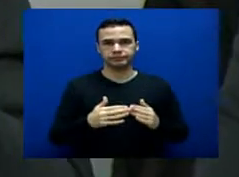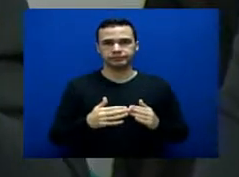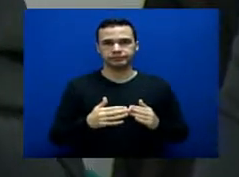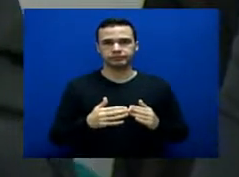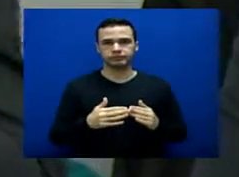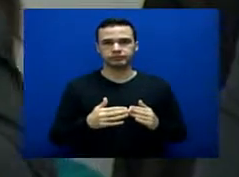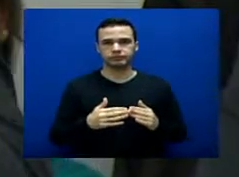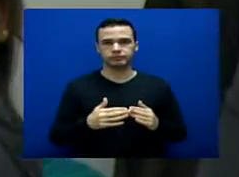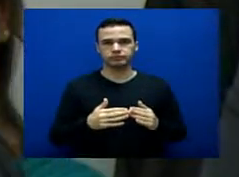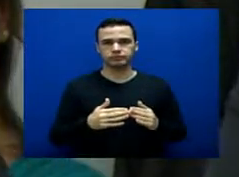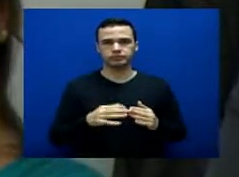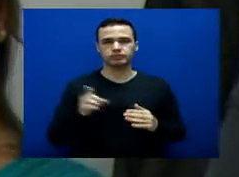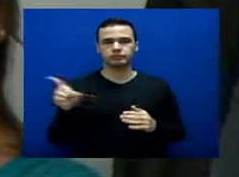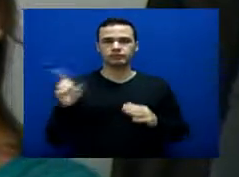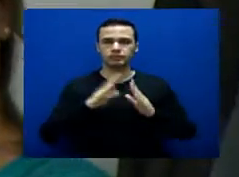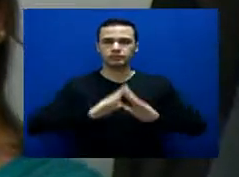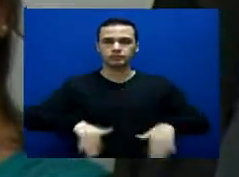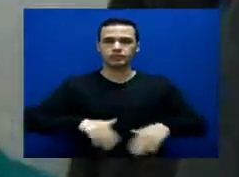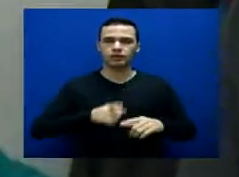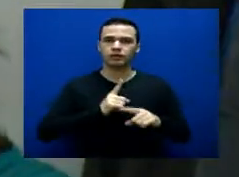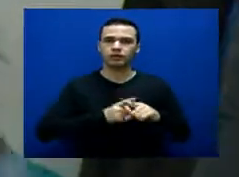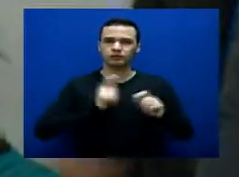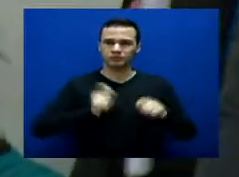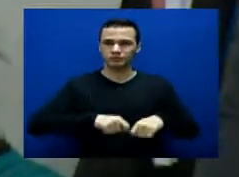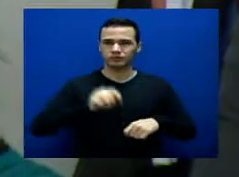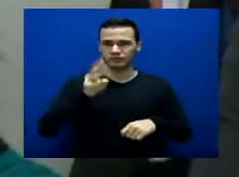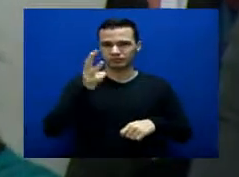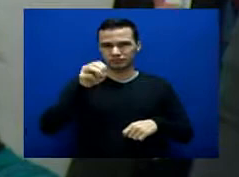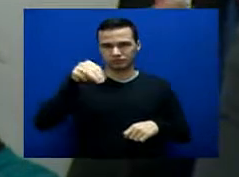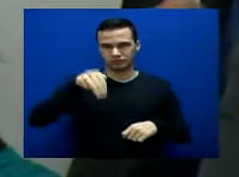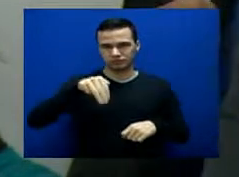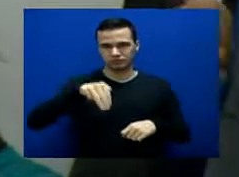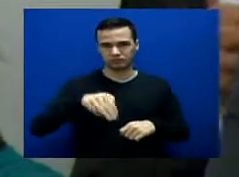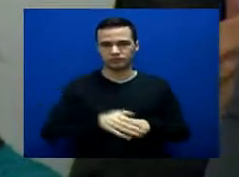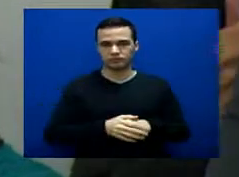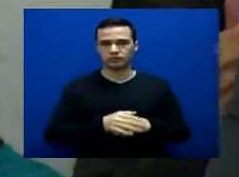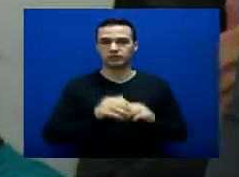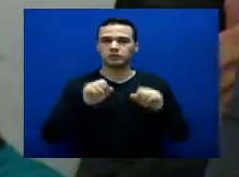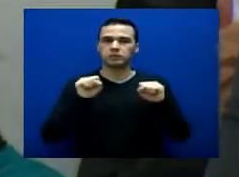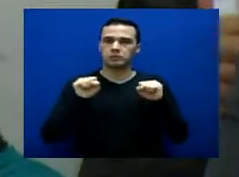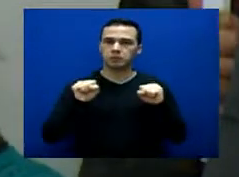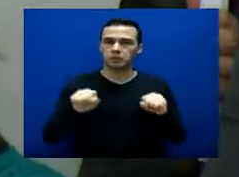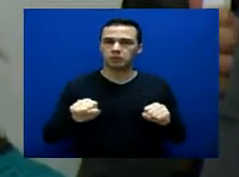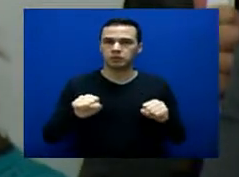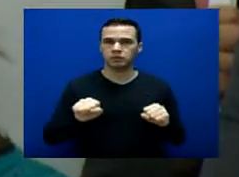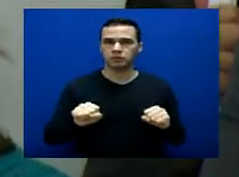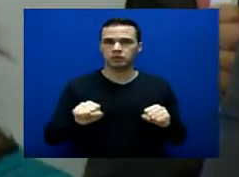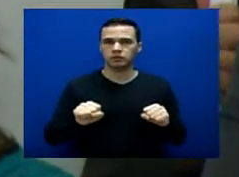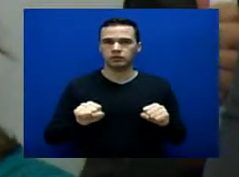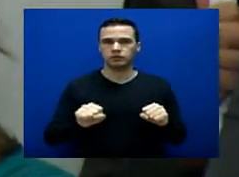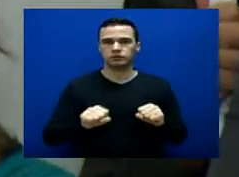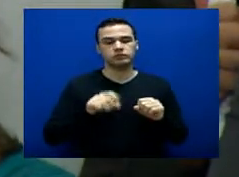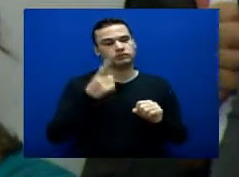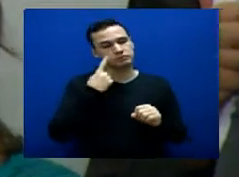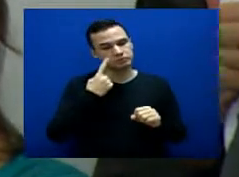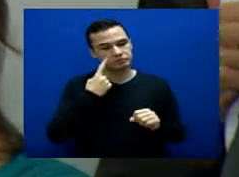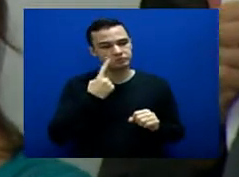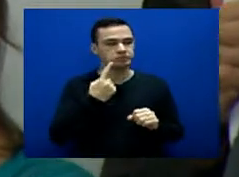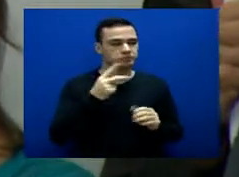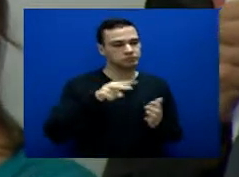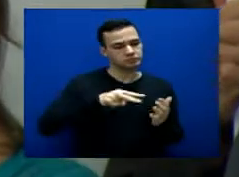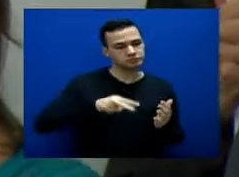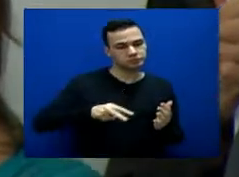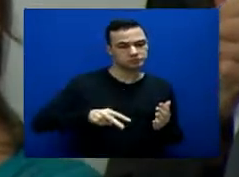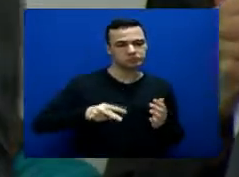Eu estou pedindo. Que a gente possa fazer 30 minutos de recesso para que possa ser avaliada essa